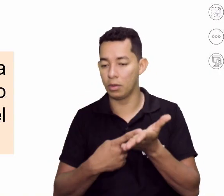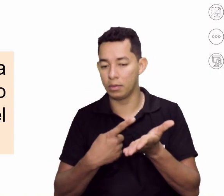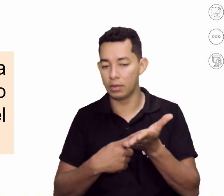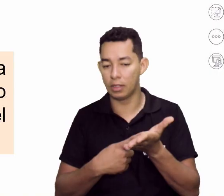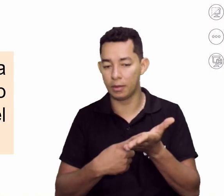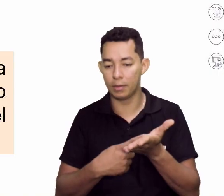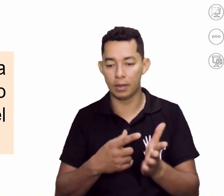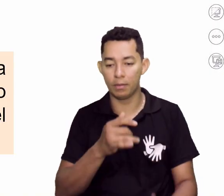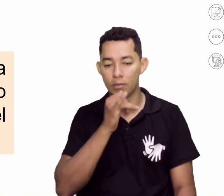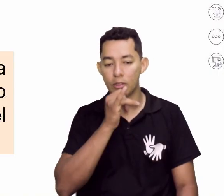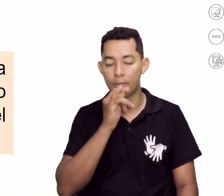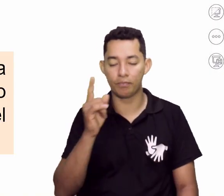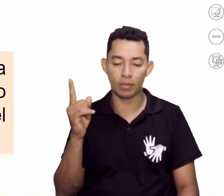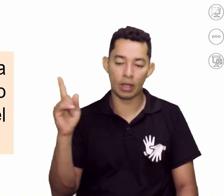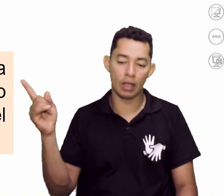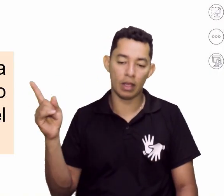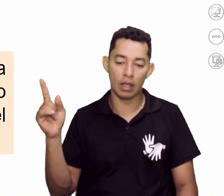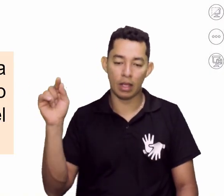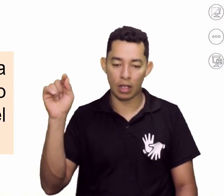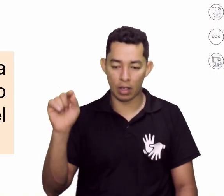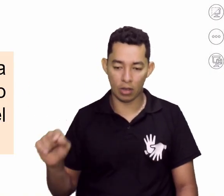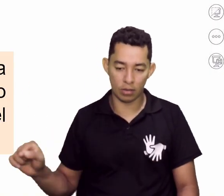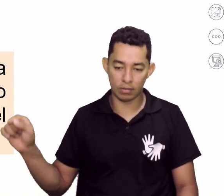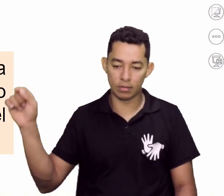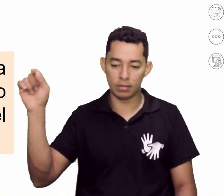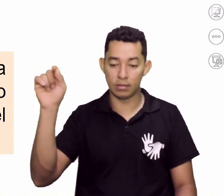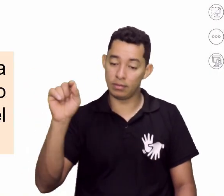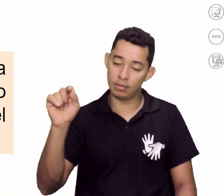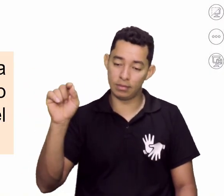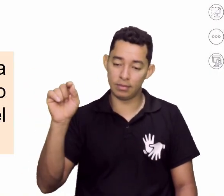é um círculo, né?